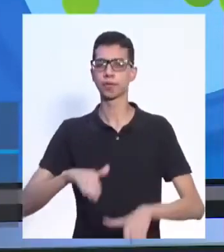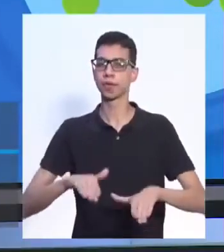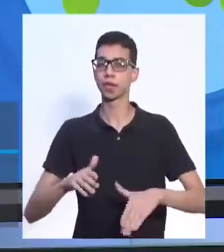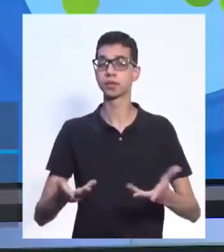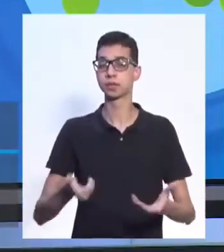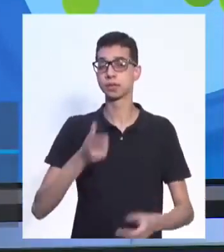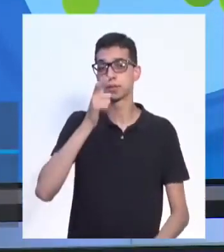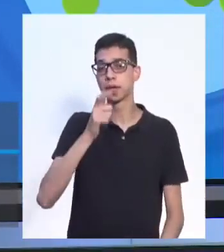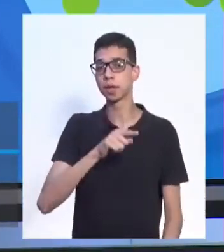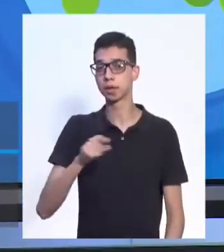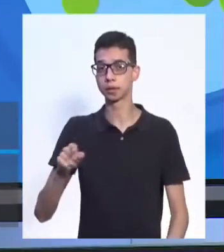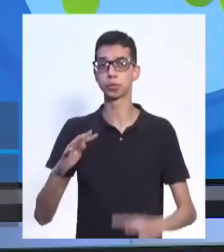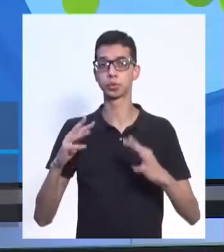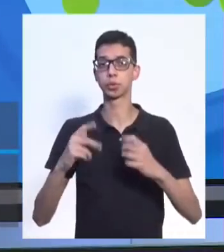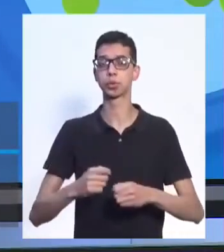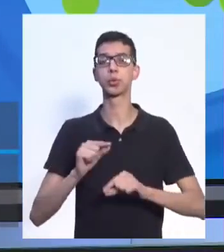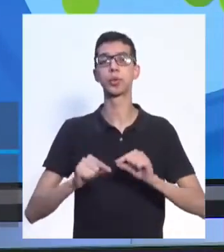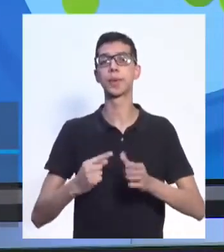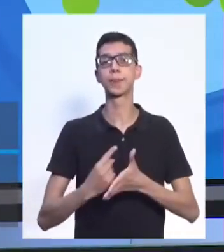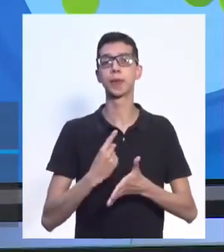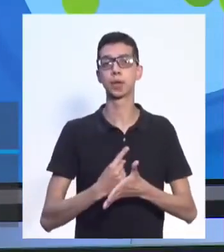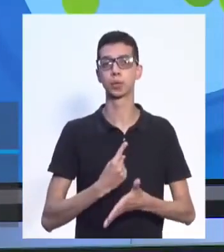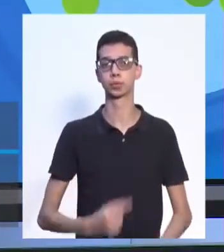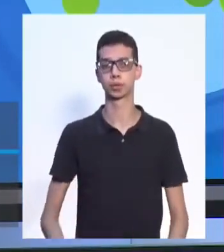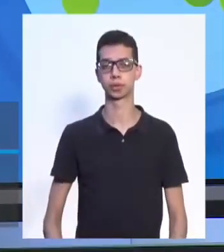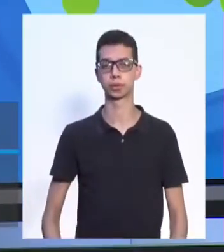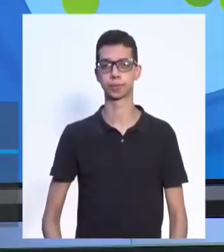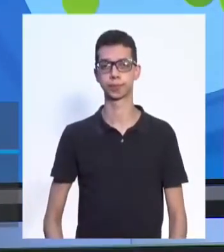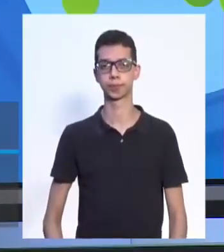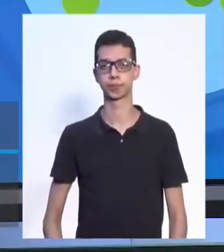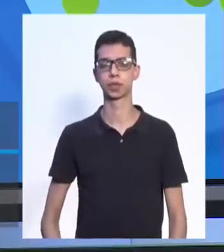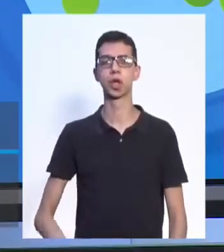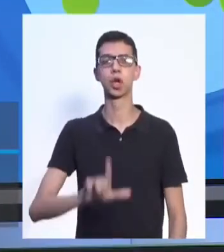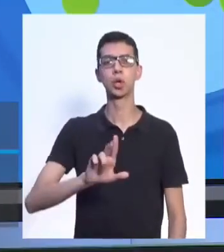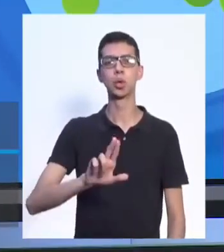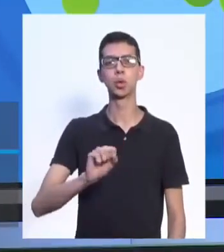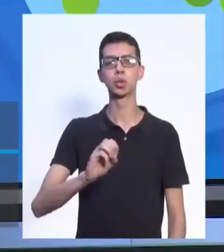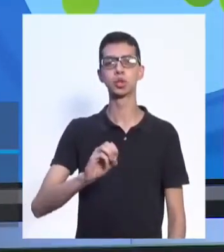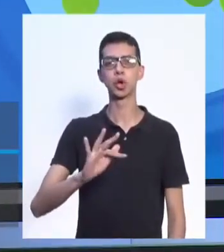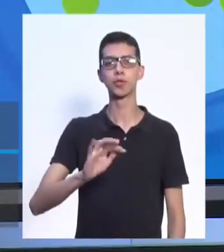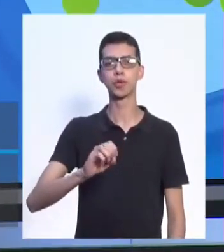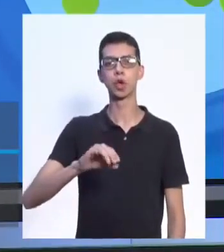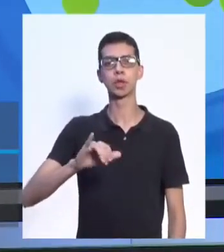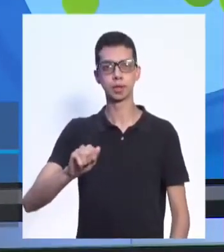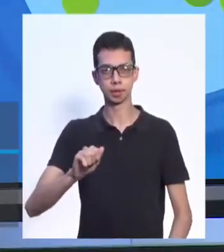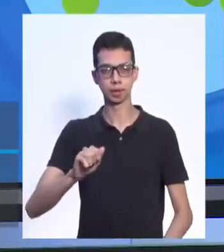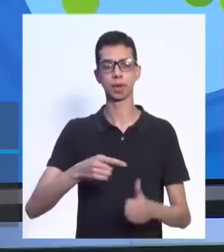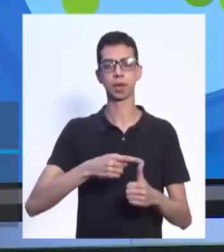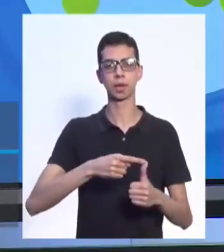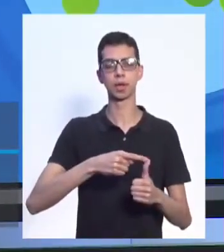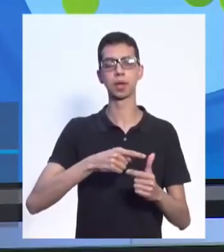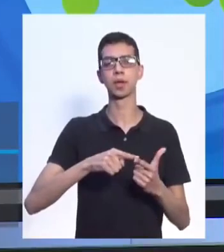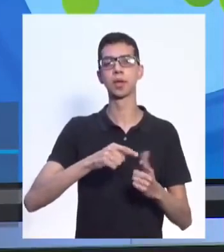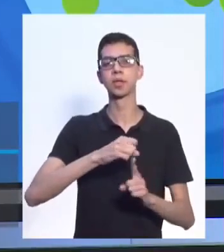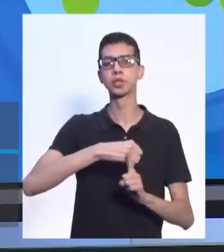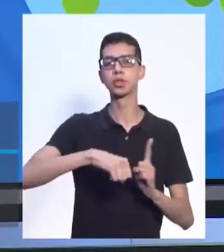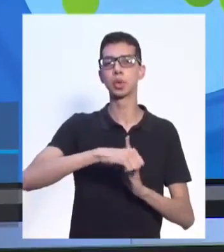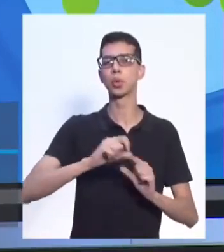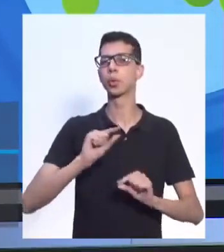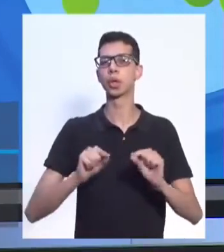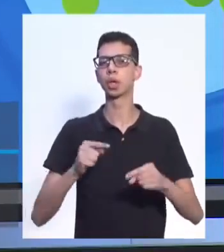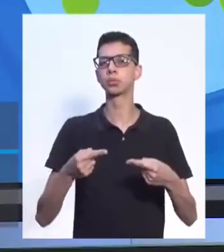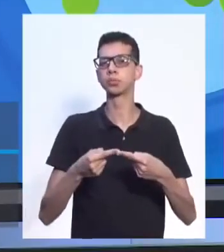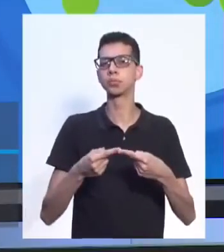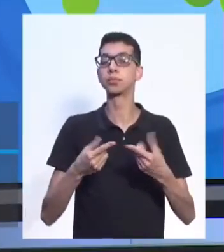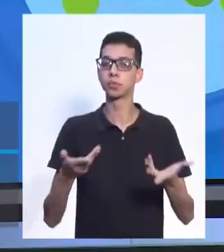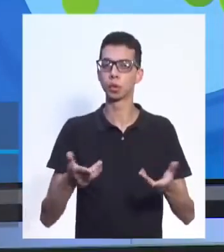interessante para todos vocês. Perguntaram sobre qual é a relação entre a lusofonia com a sociologia. E aí, só para esclarecer,